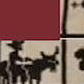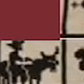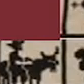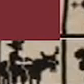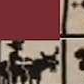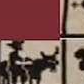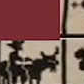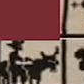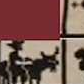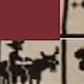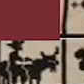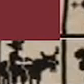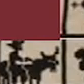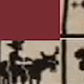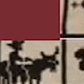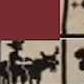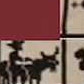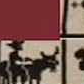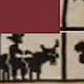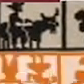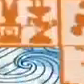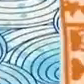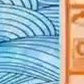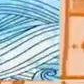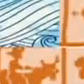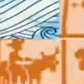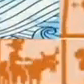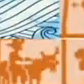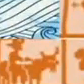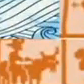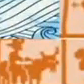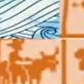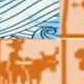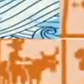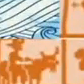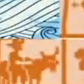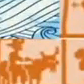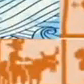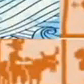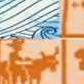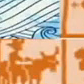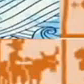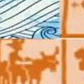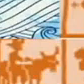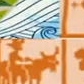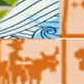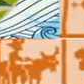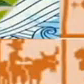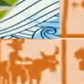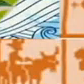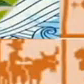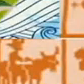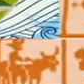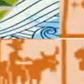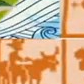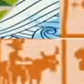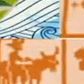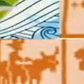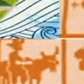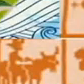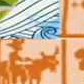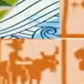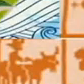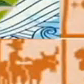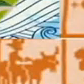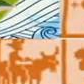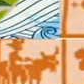Aqui nas praias do Brasil, onde a areia é limpa e quente, nascem muitas tartarugas, a oliva, a verde e a